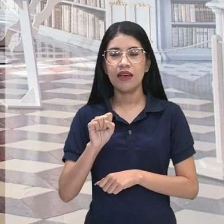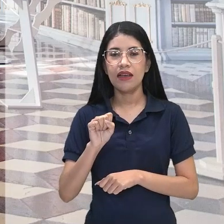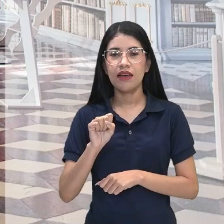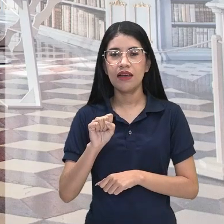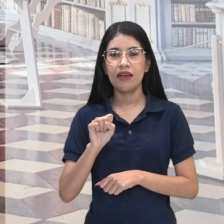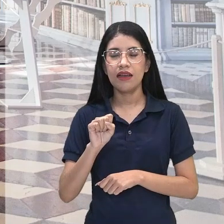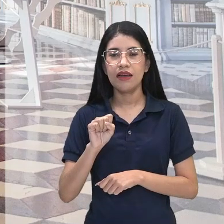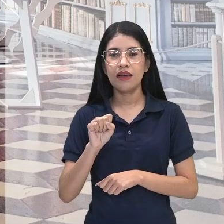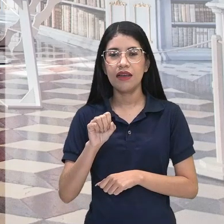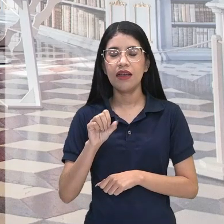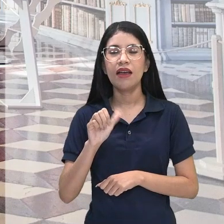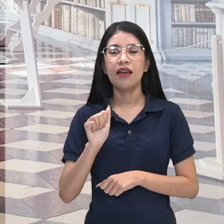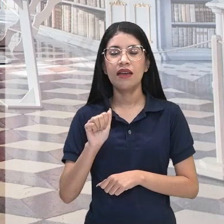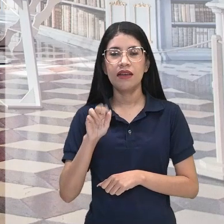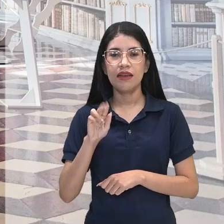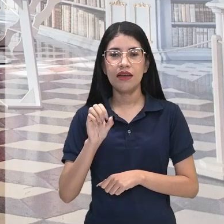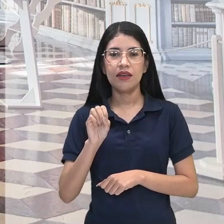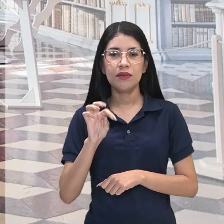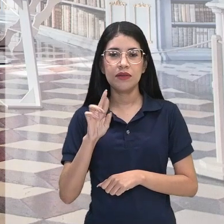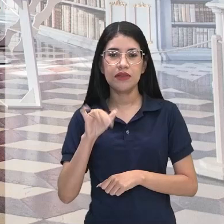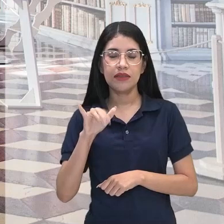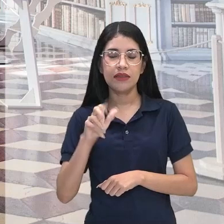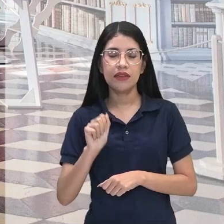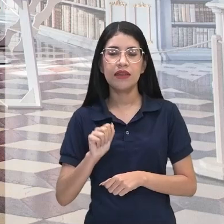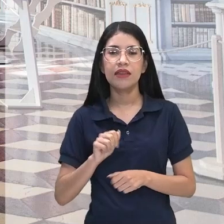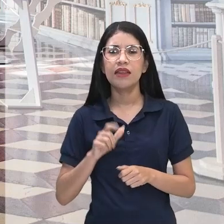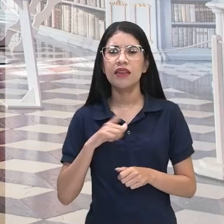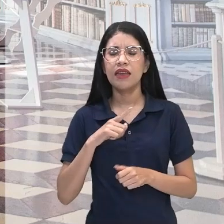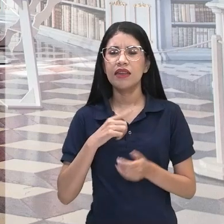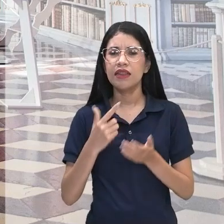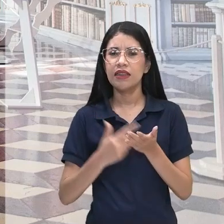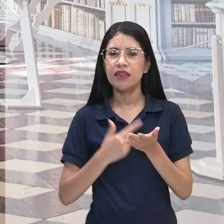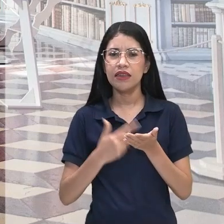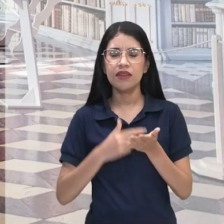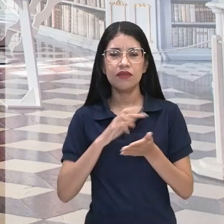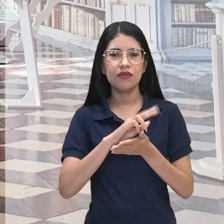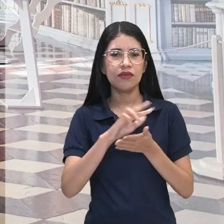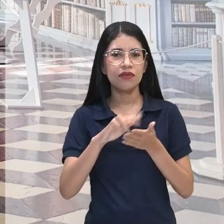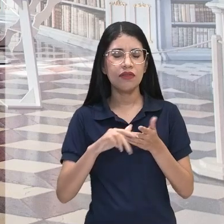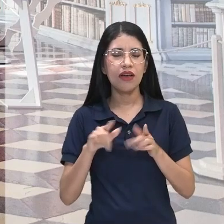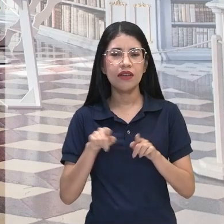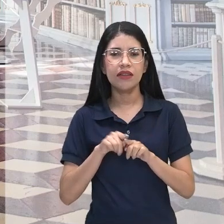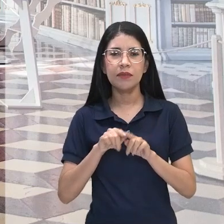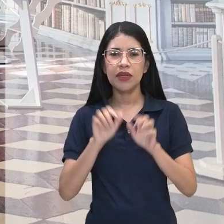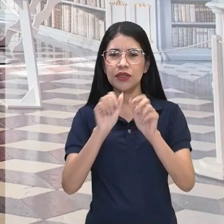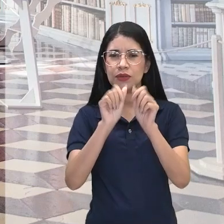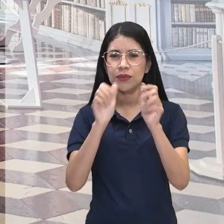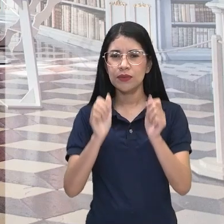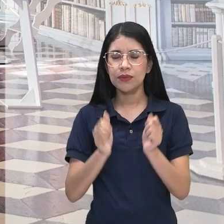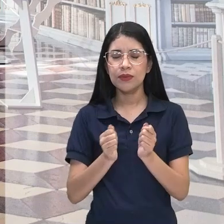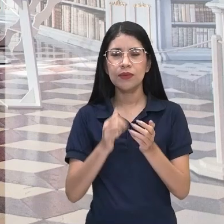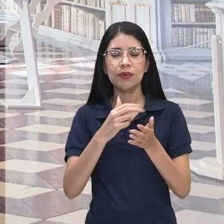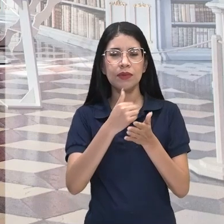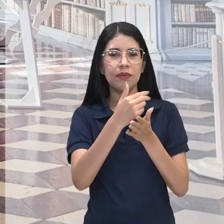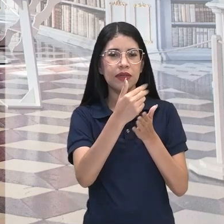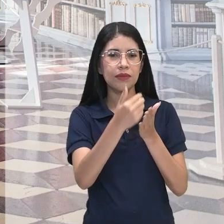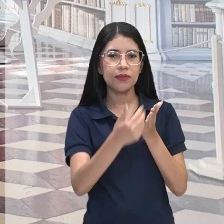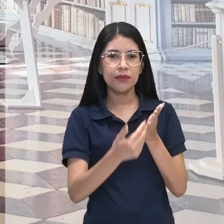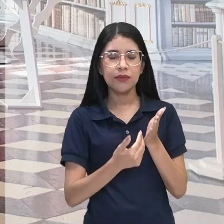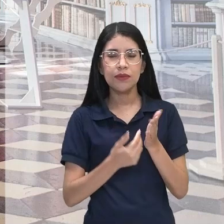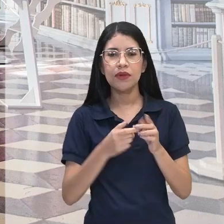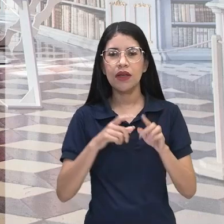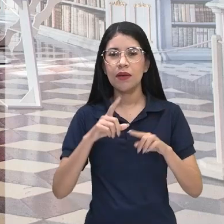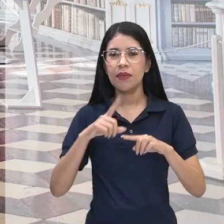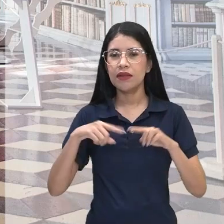muito rica, não somente de livros, mas também de outras relíquias, né? Como esculturas, pinturas e outros